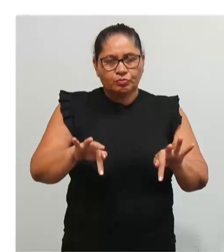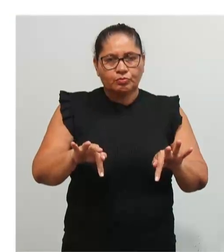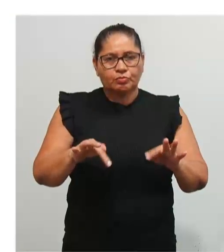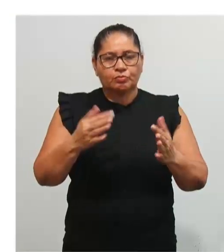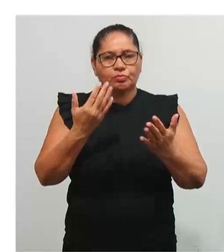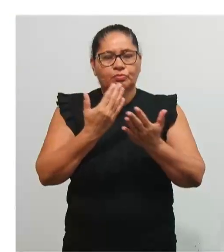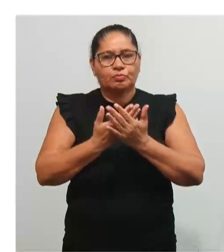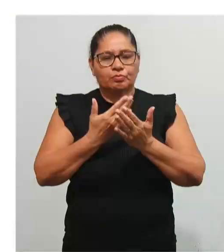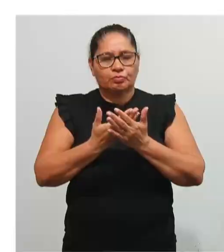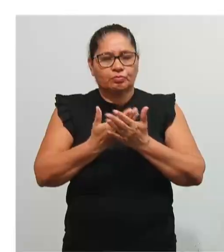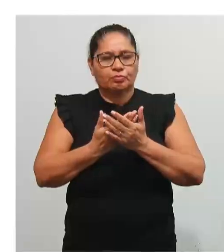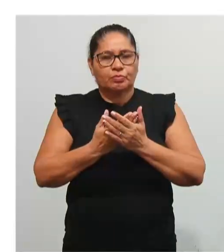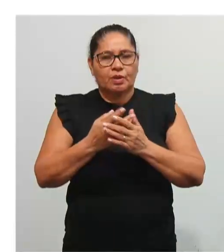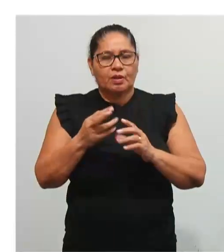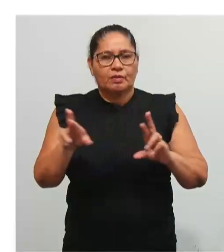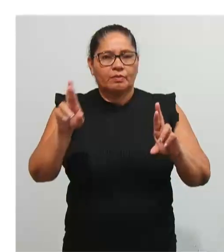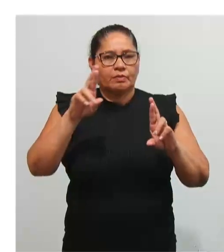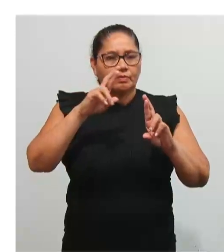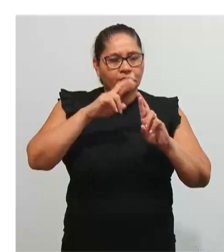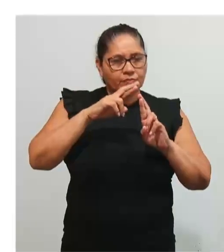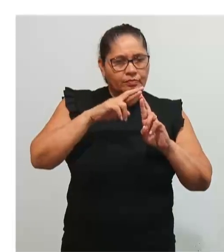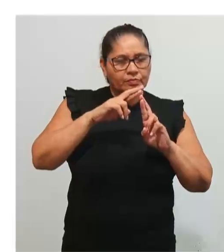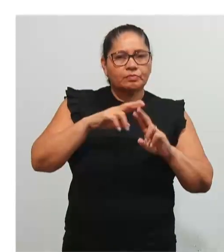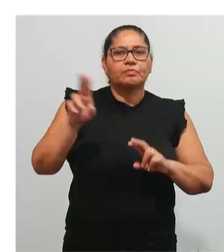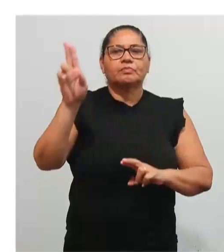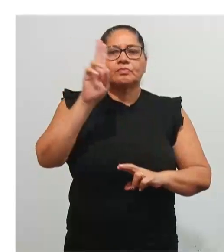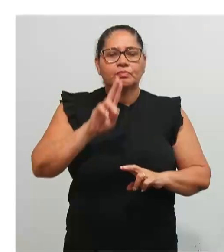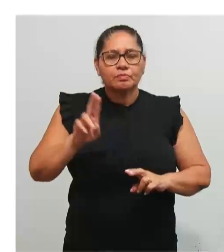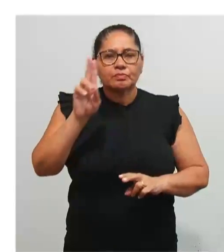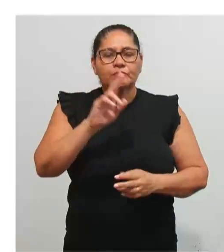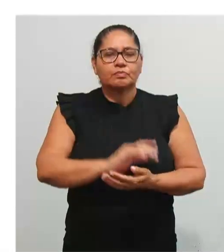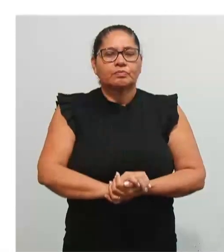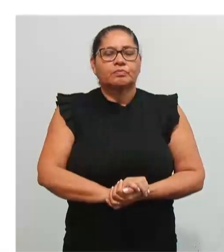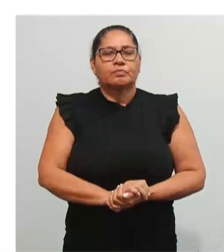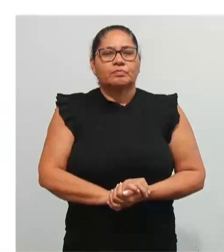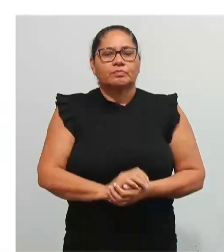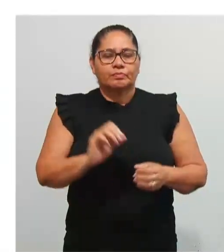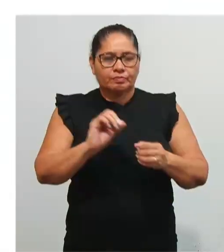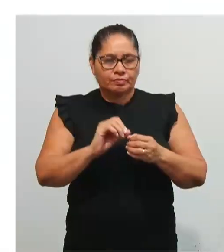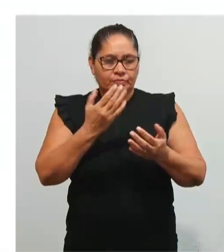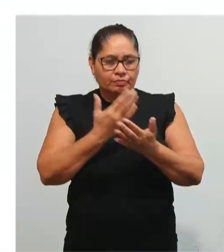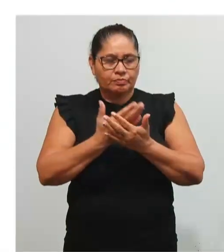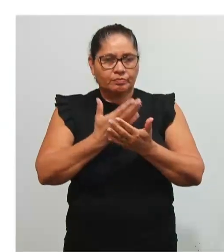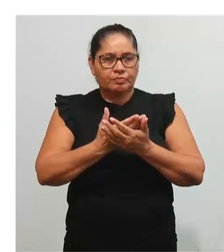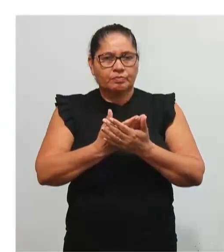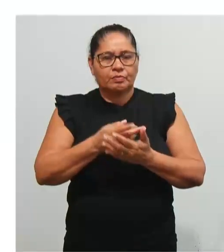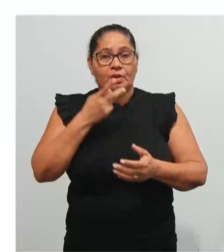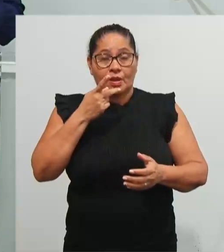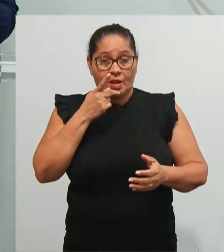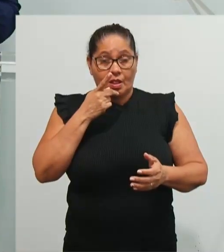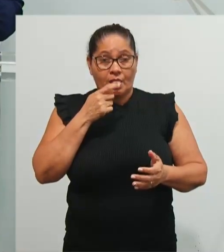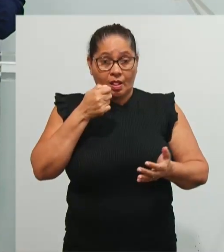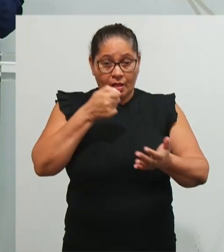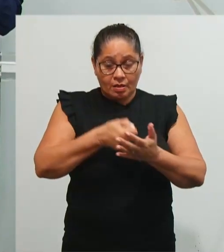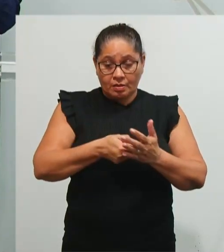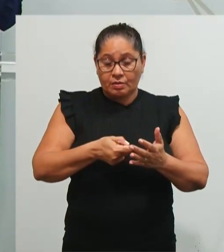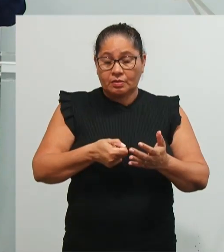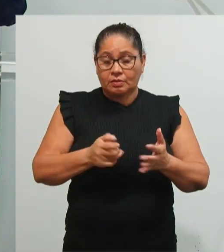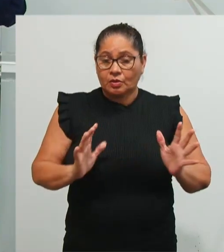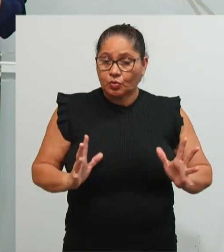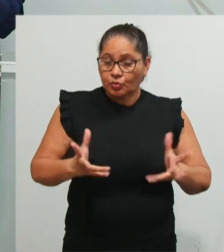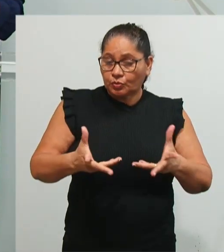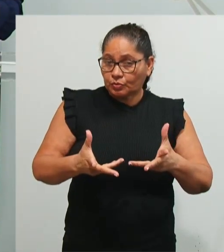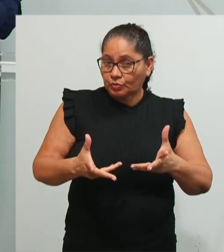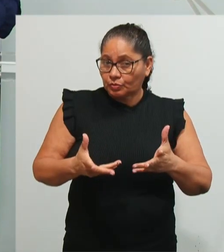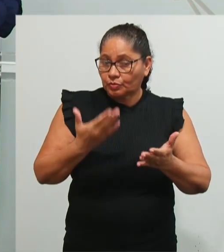aula. A gente vai ver depois disso as referências utilizadas nessa construção de aula. Eu queria reforçar para vocês que para a